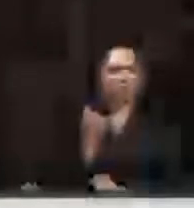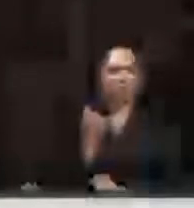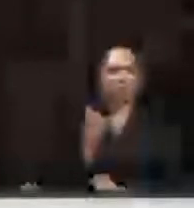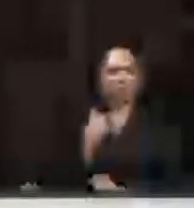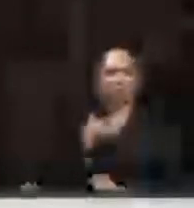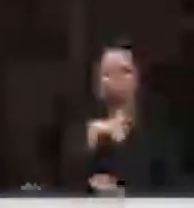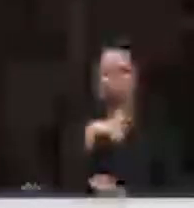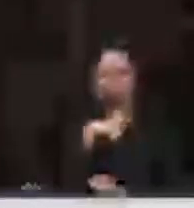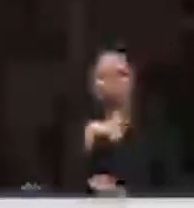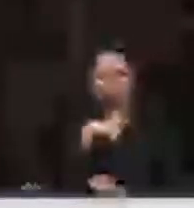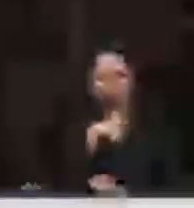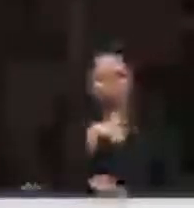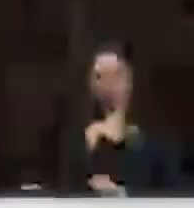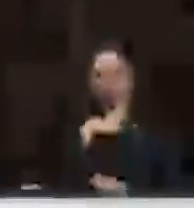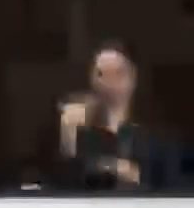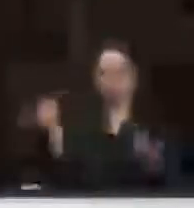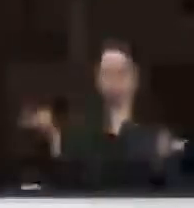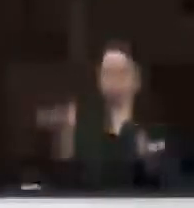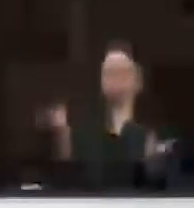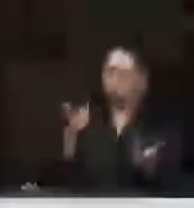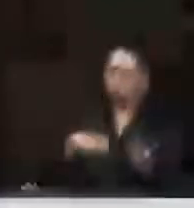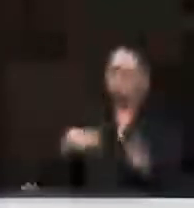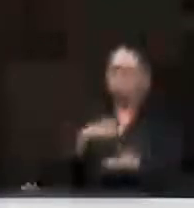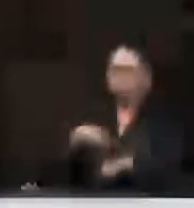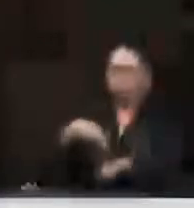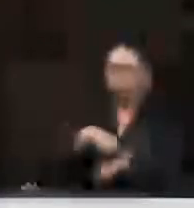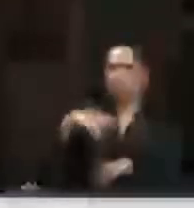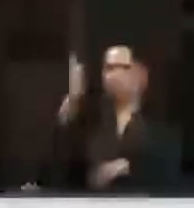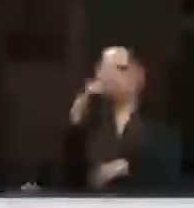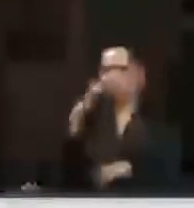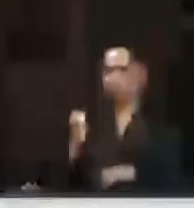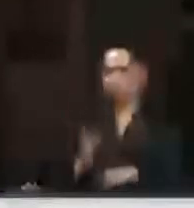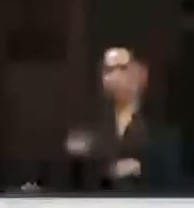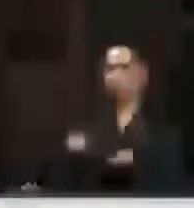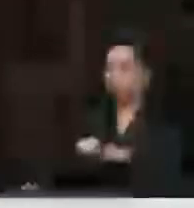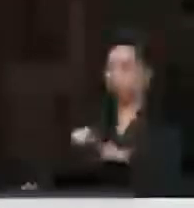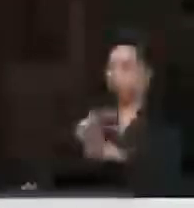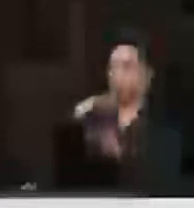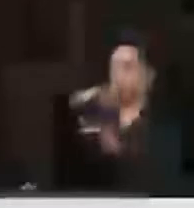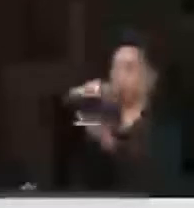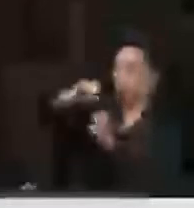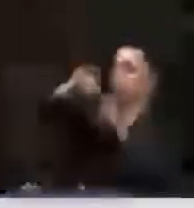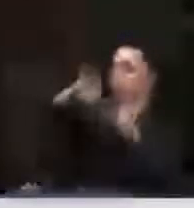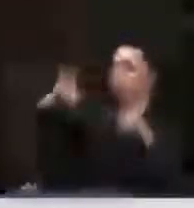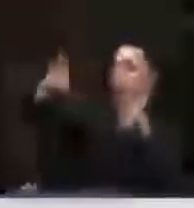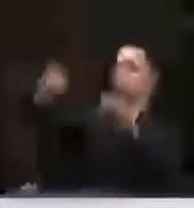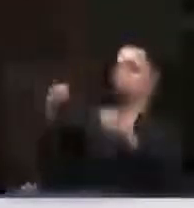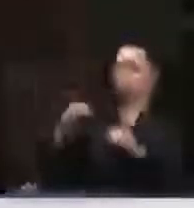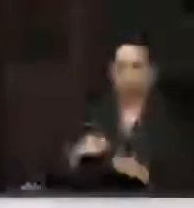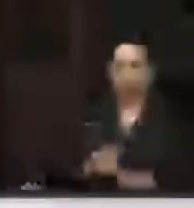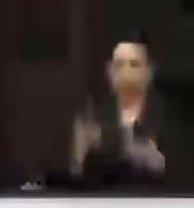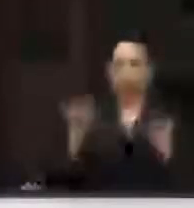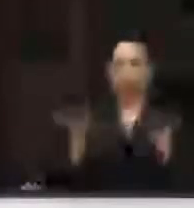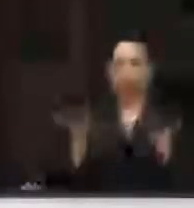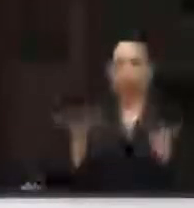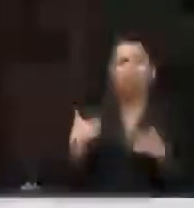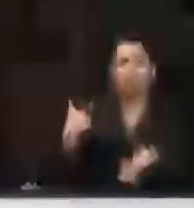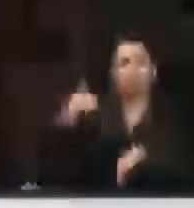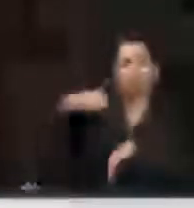ainda está presente no nosso país e também no mundo. Mas eu quero desta